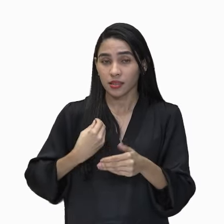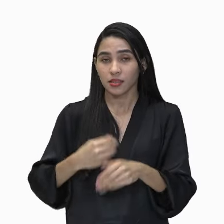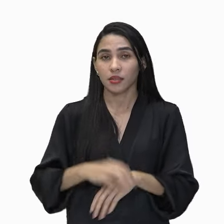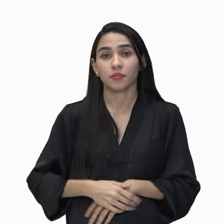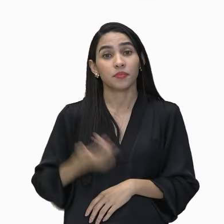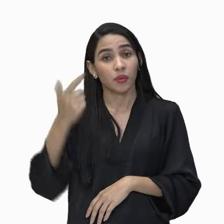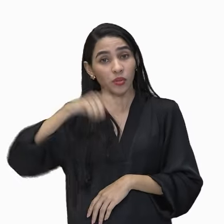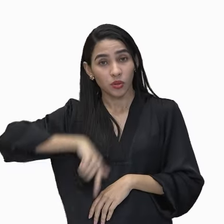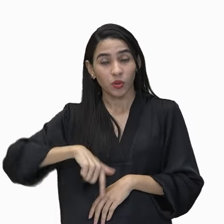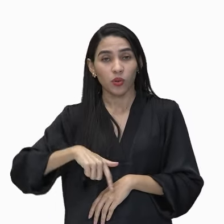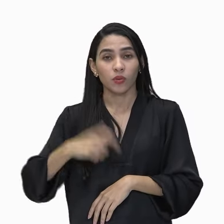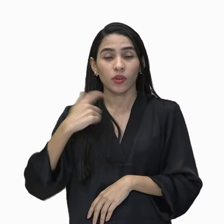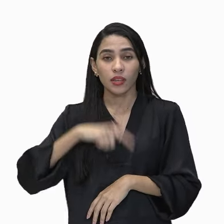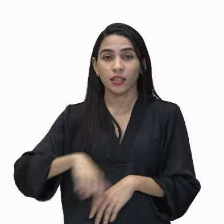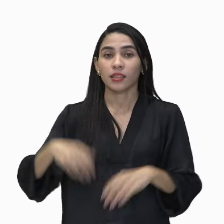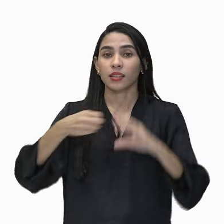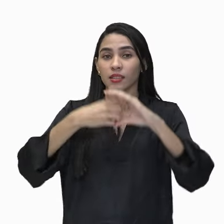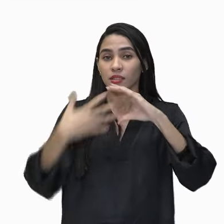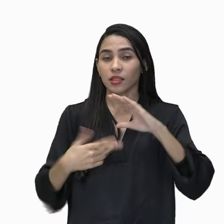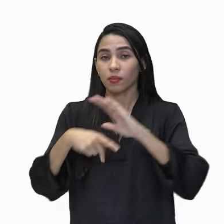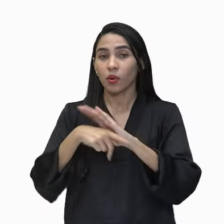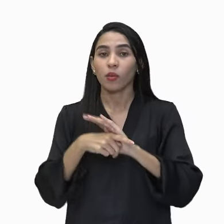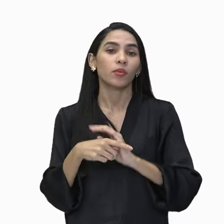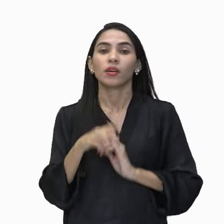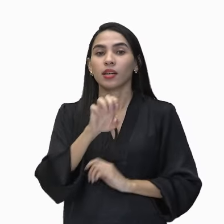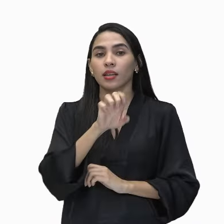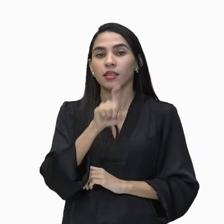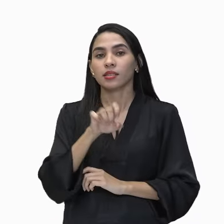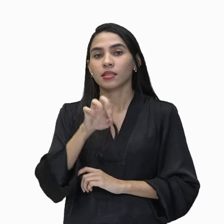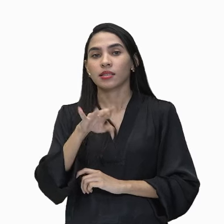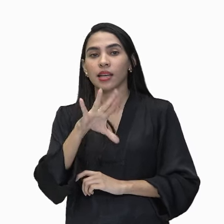uma característica do existencialismo estar aí. É o